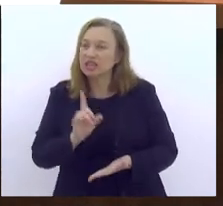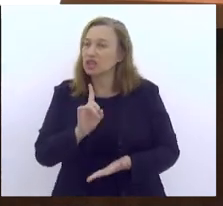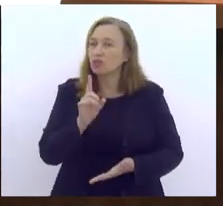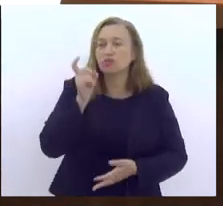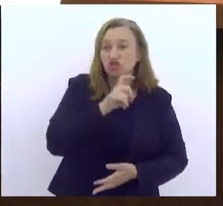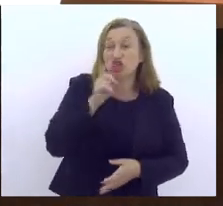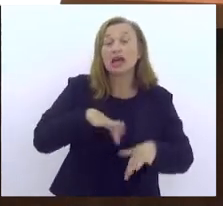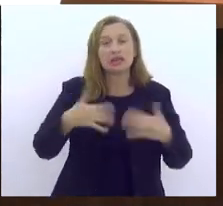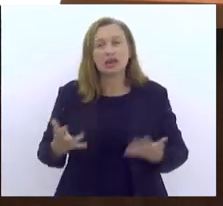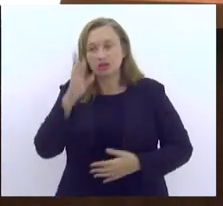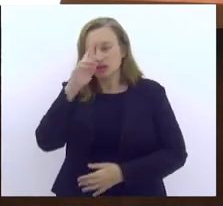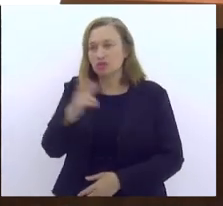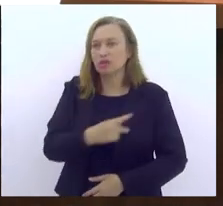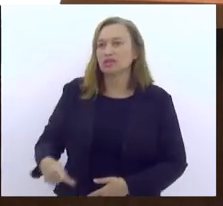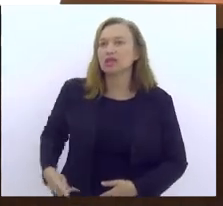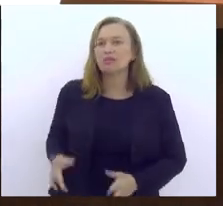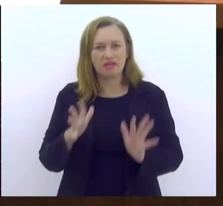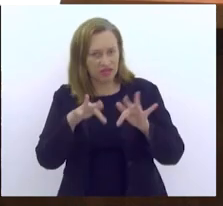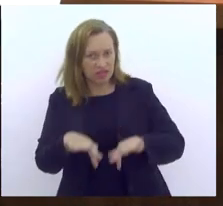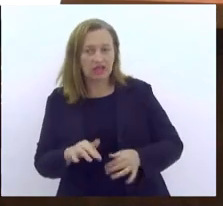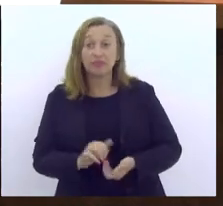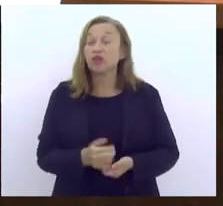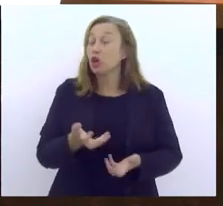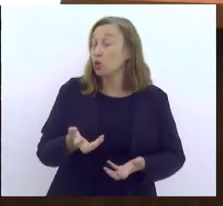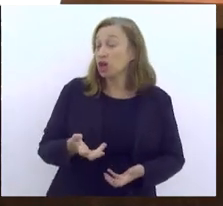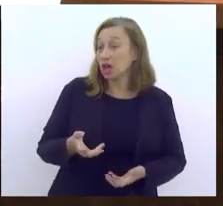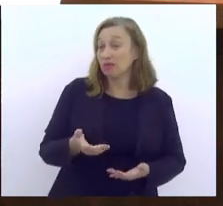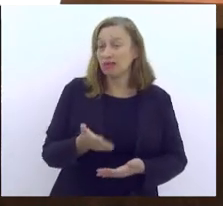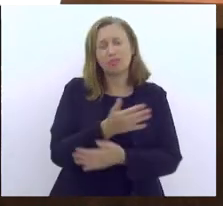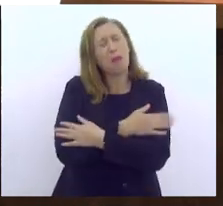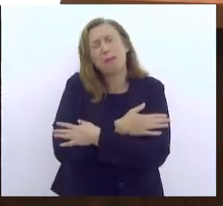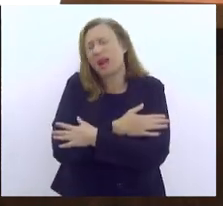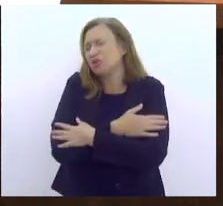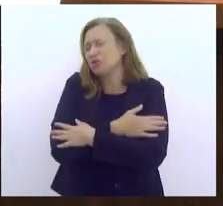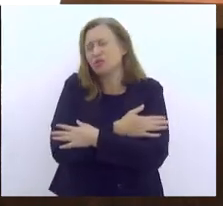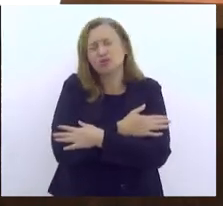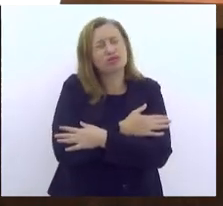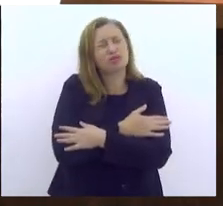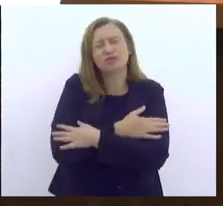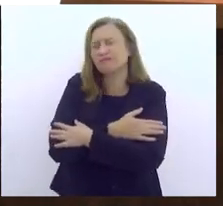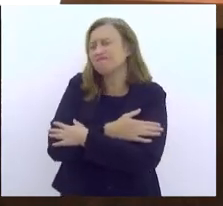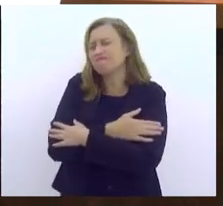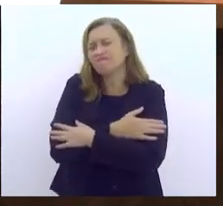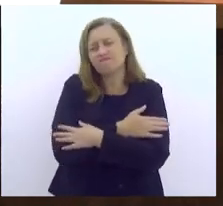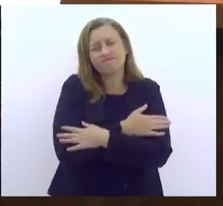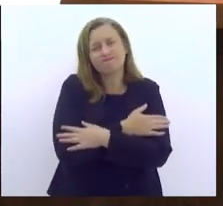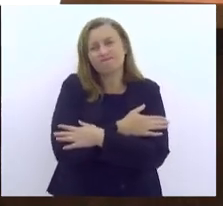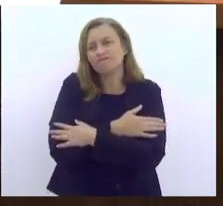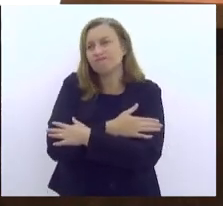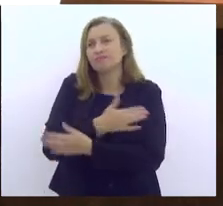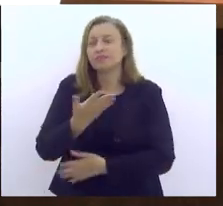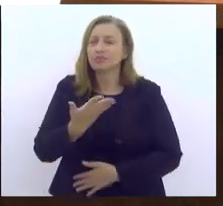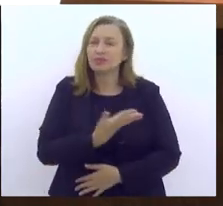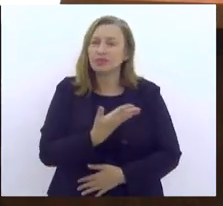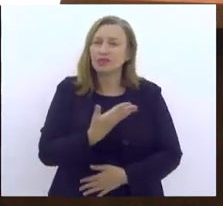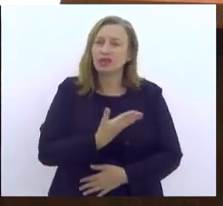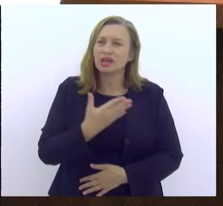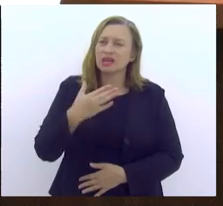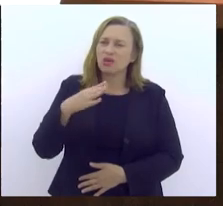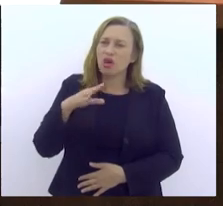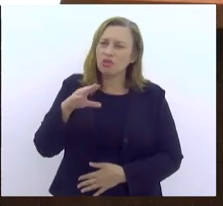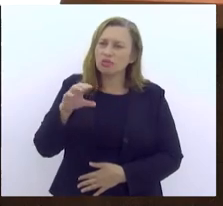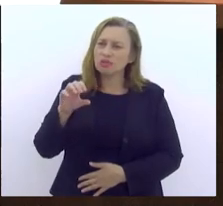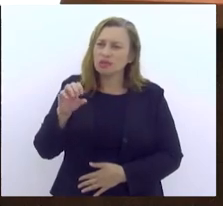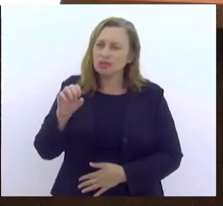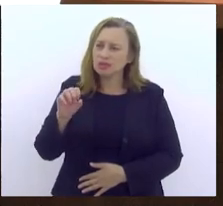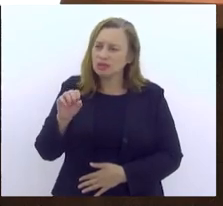presidente, para finalizar, eu quero aqui deixar meu abraço fraterno à companheira Sâmia Bonfim,